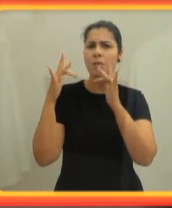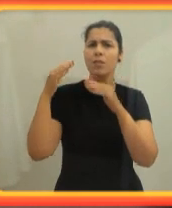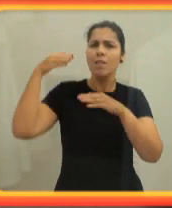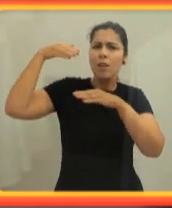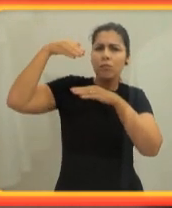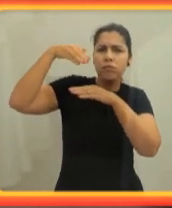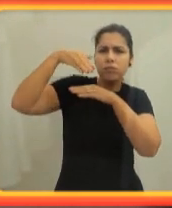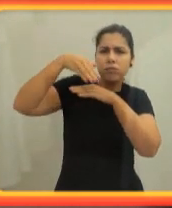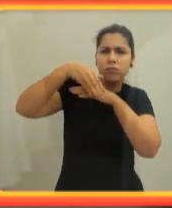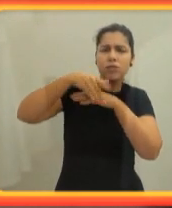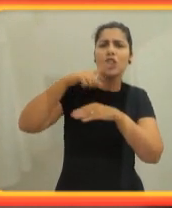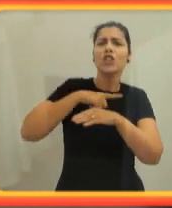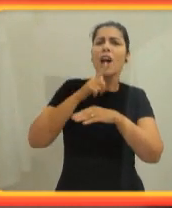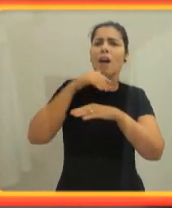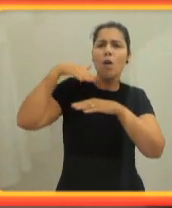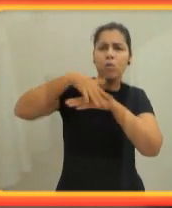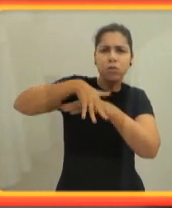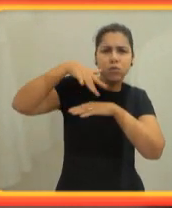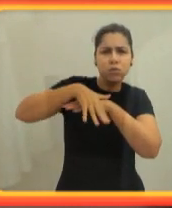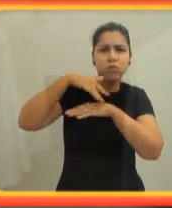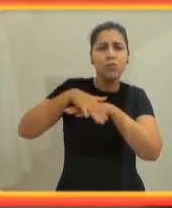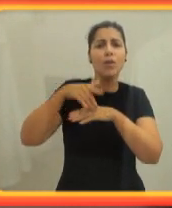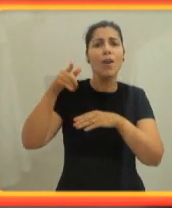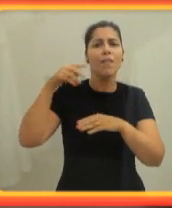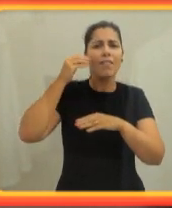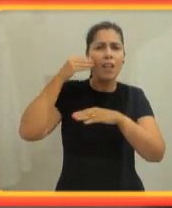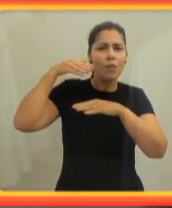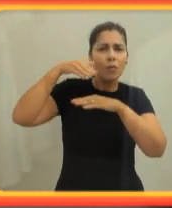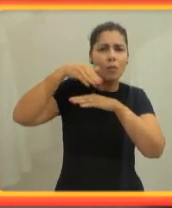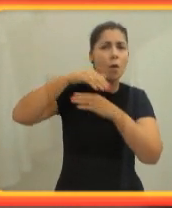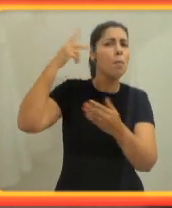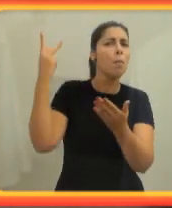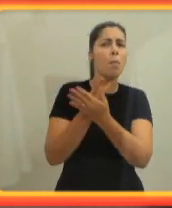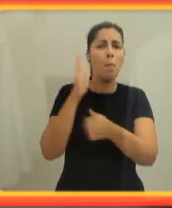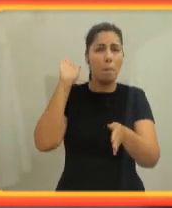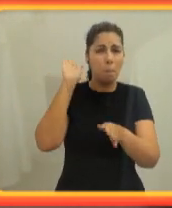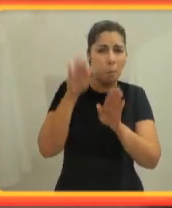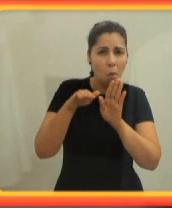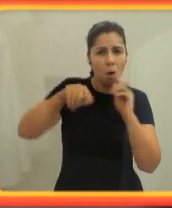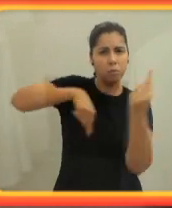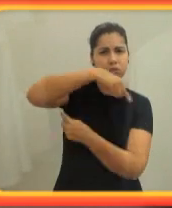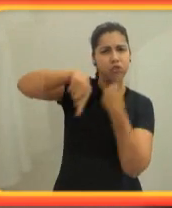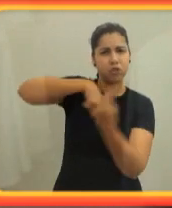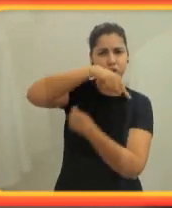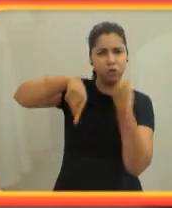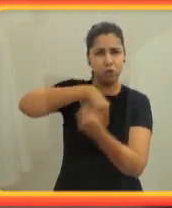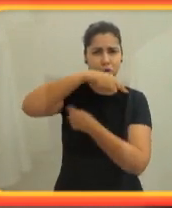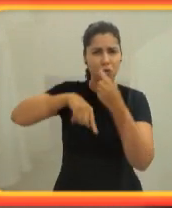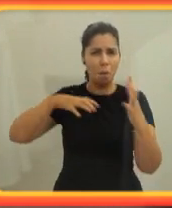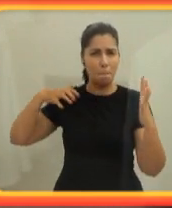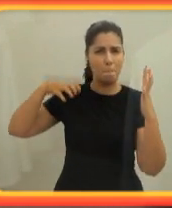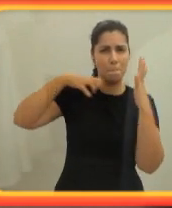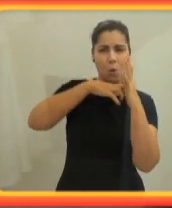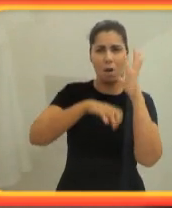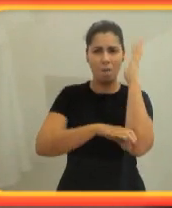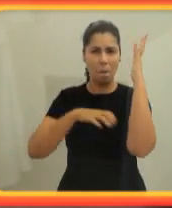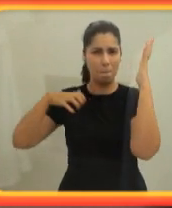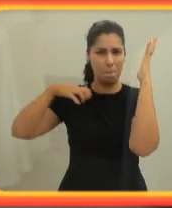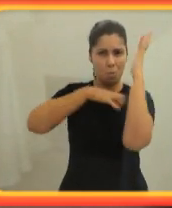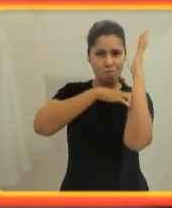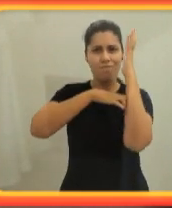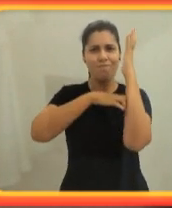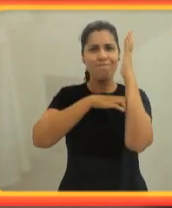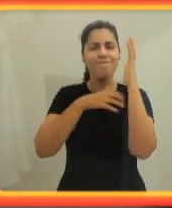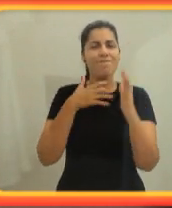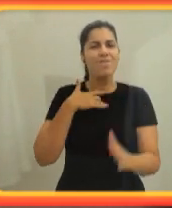sair com Gonçalo. Meu namorado estava numa descida e havia água. E ele, em vez de reduzir, freou. Começamos a